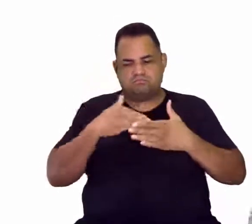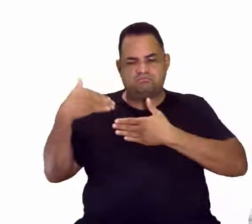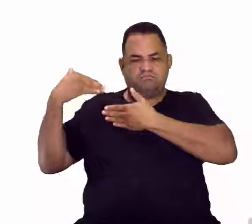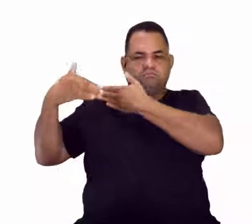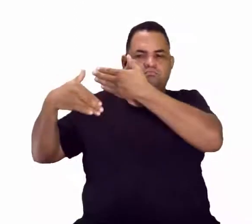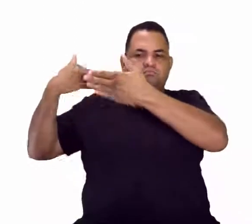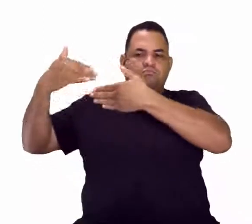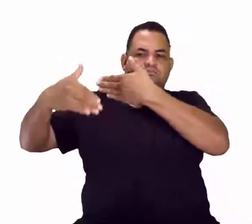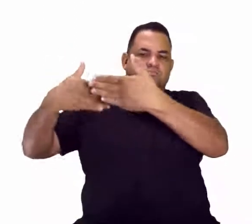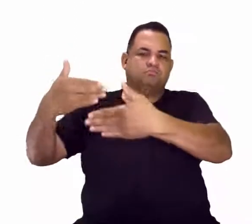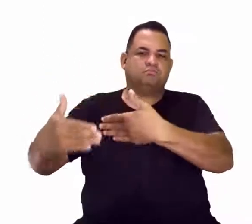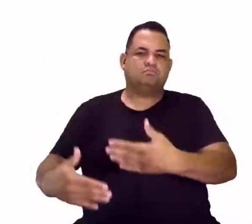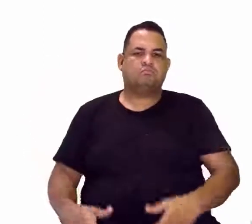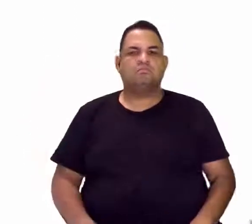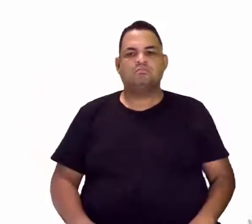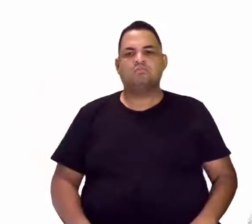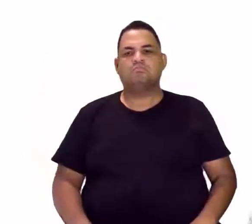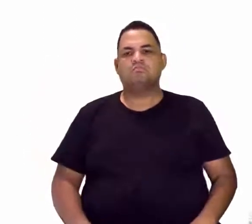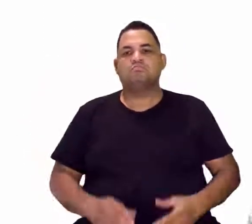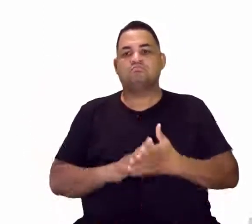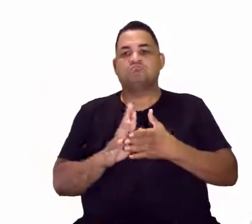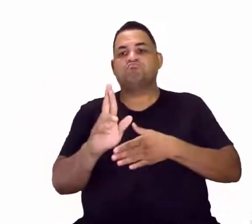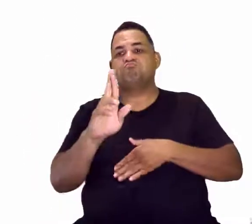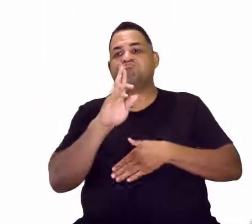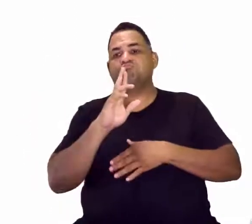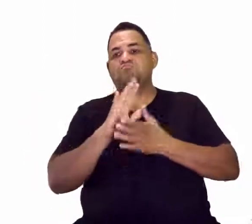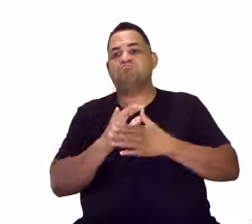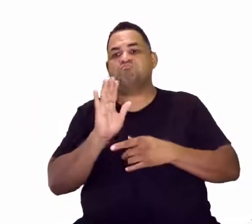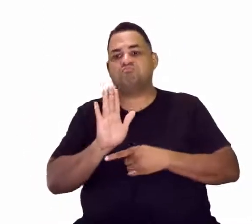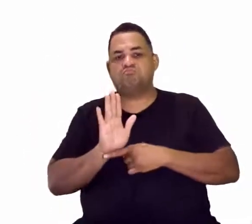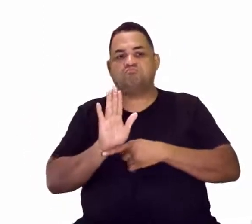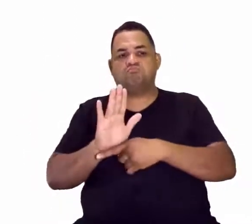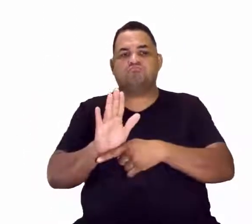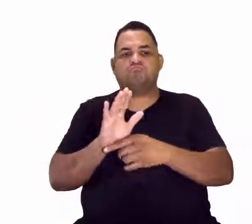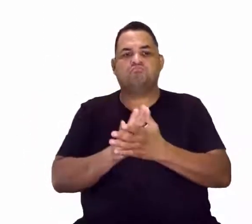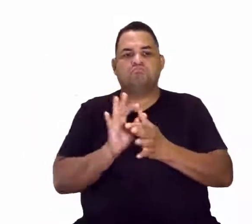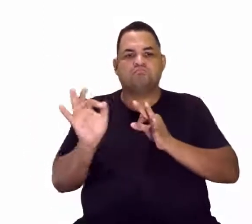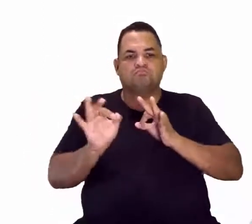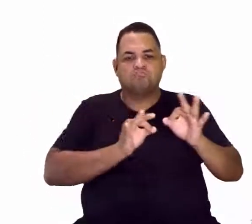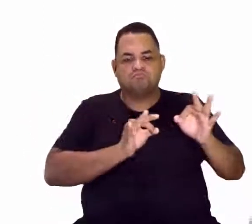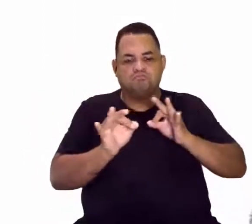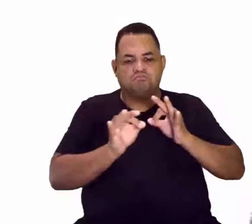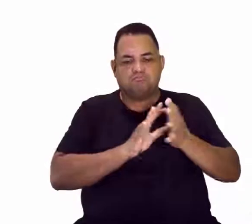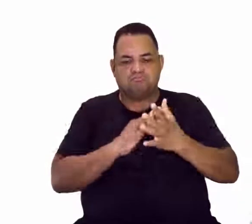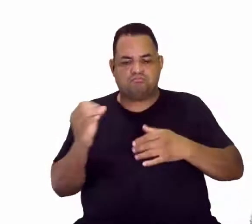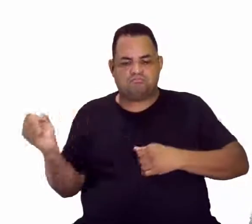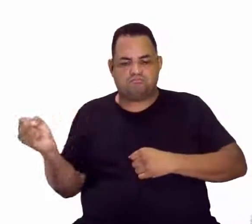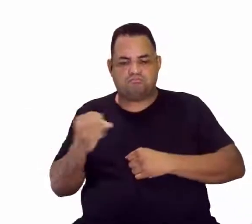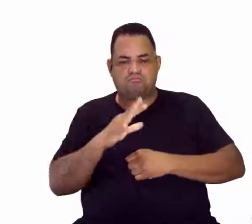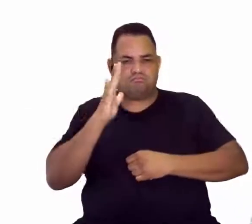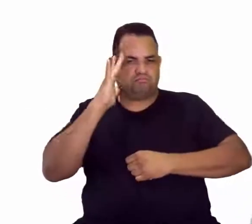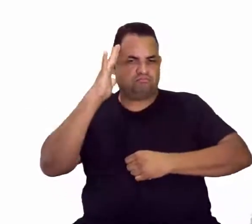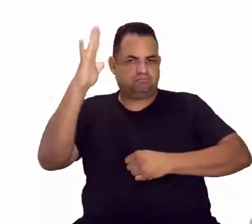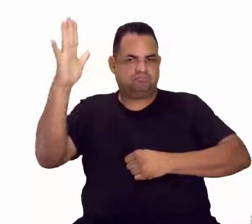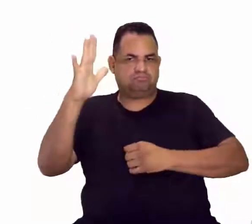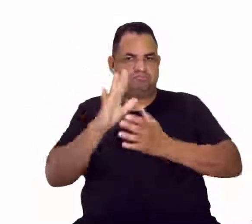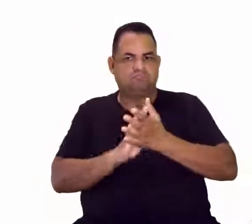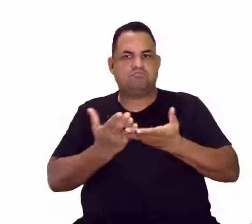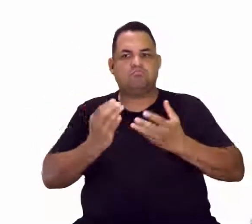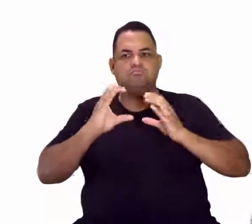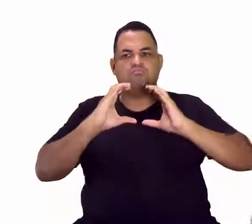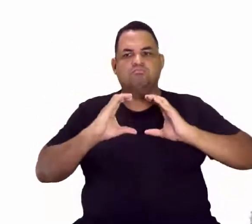experimentalmente ao longo do tempo. Os resultados contribuíram na elaboração de novas teorias